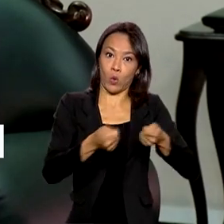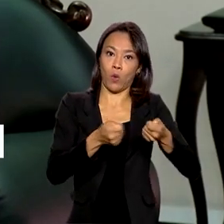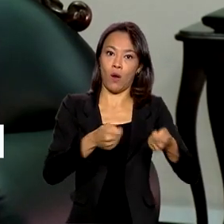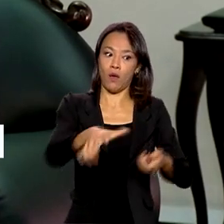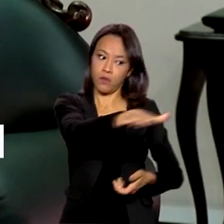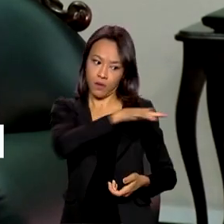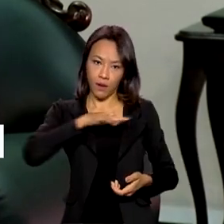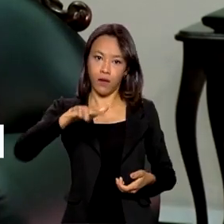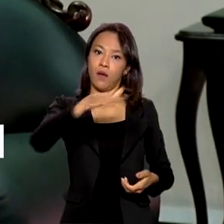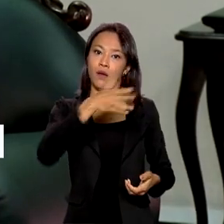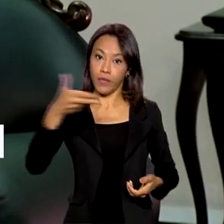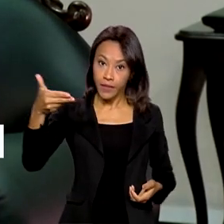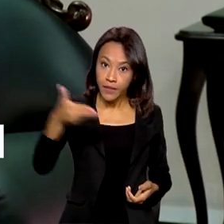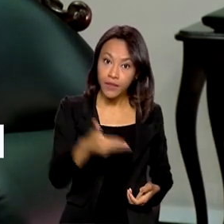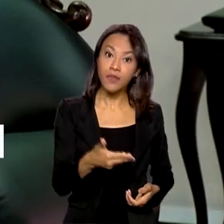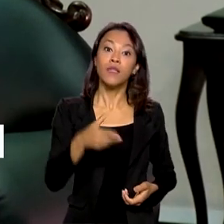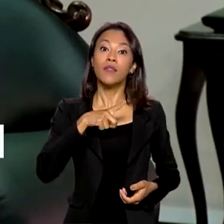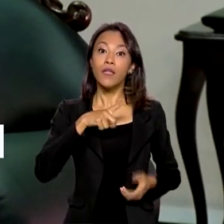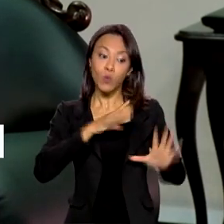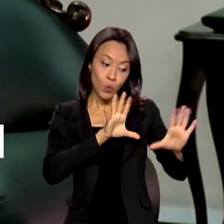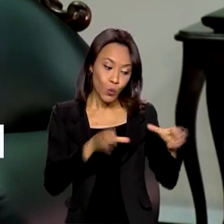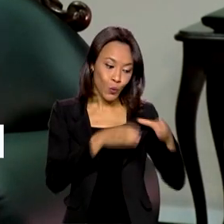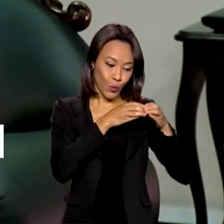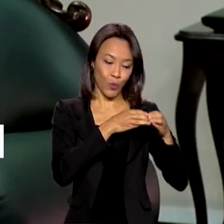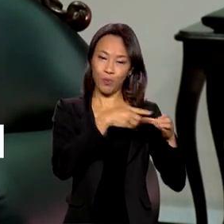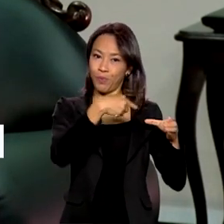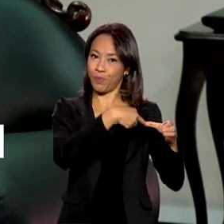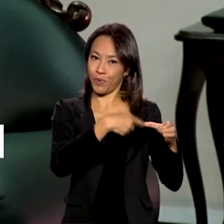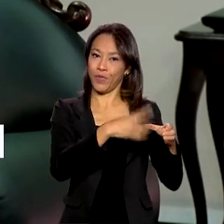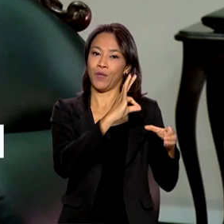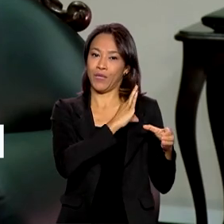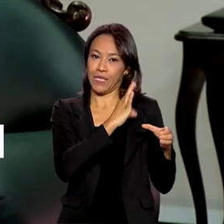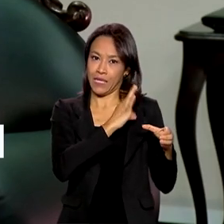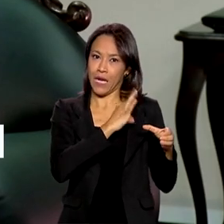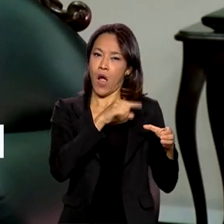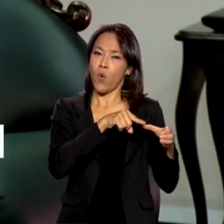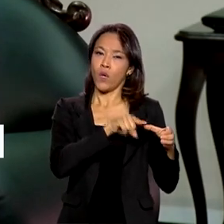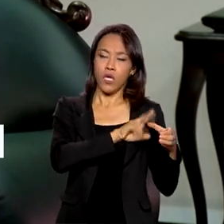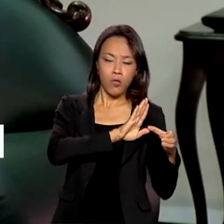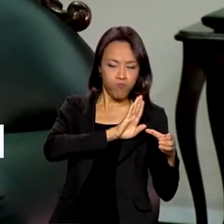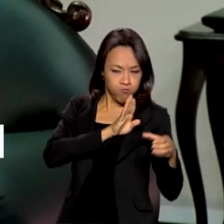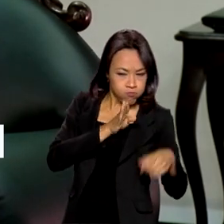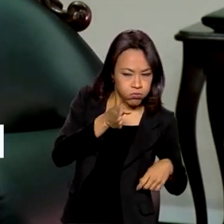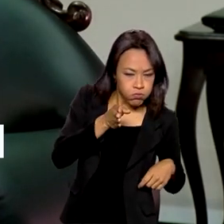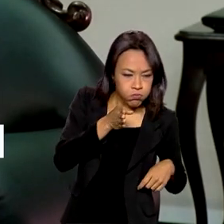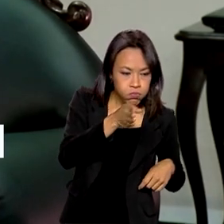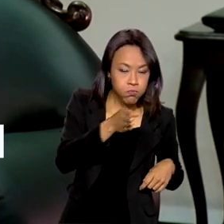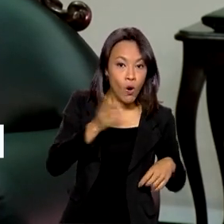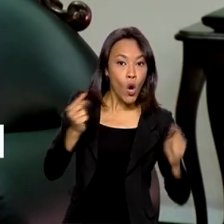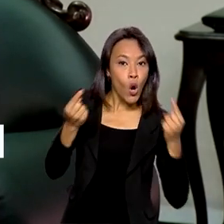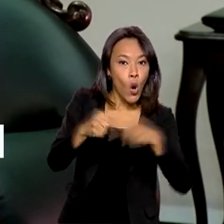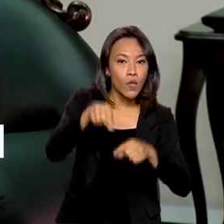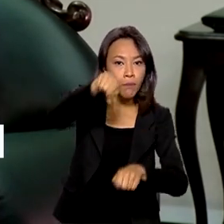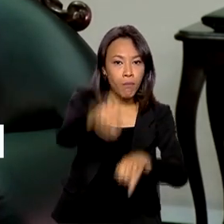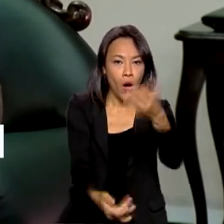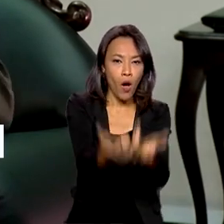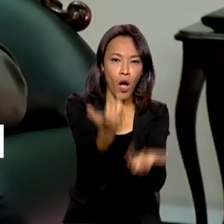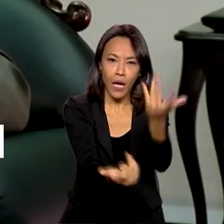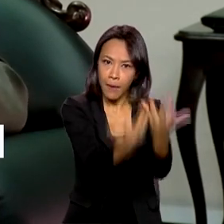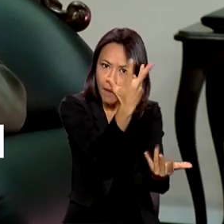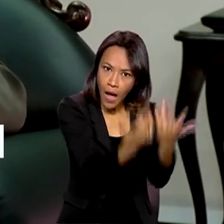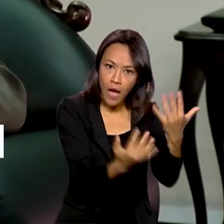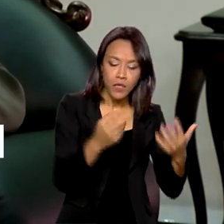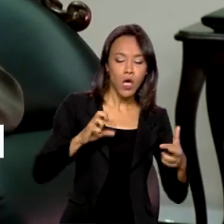isso isso a operação Guardiões do bioma que inicialmente teve um viés voltado para o combate às queimadas que o Brasil